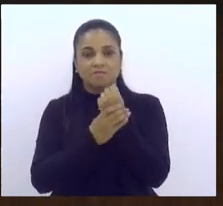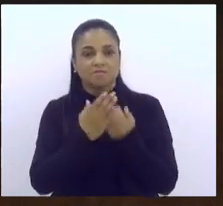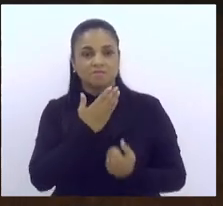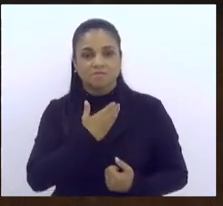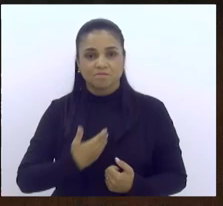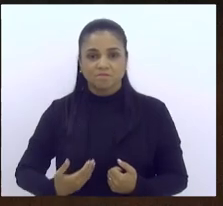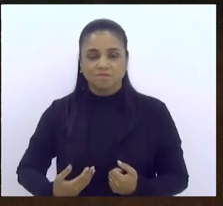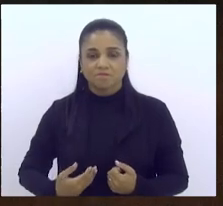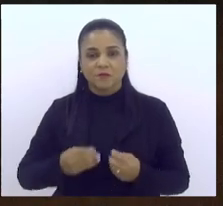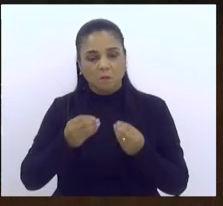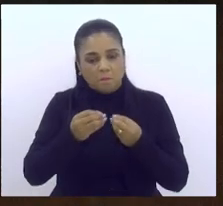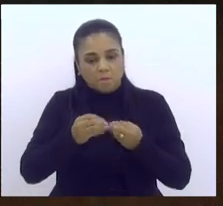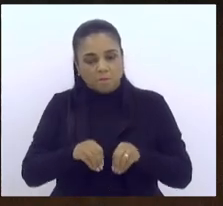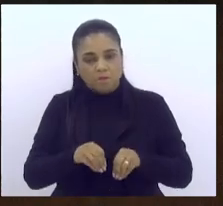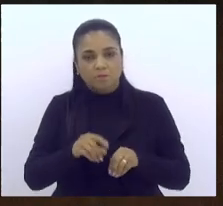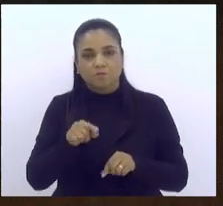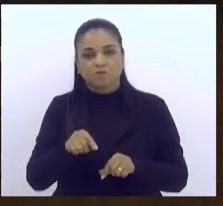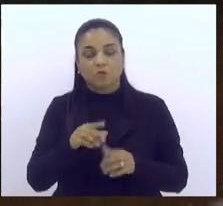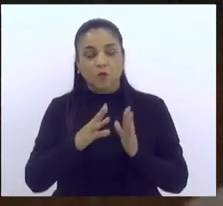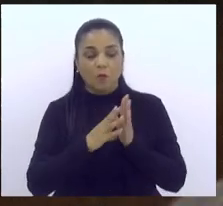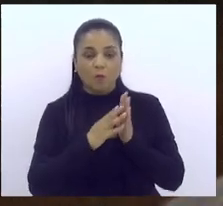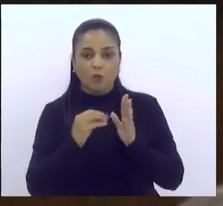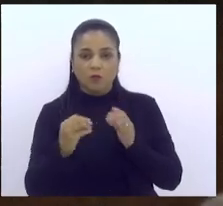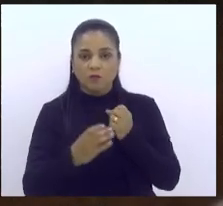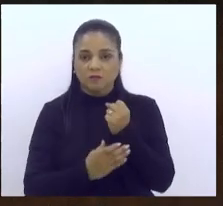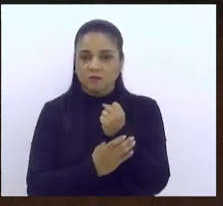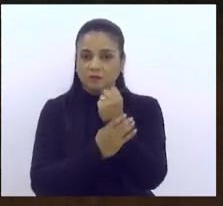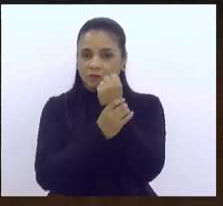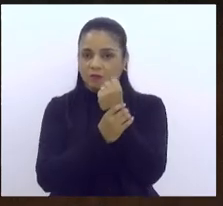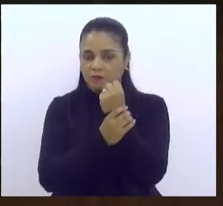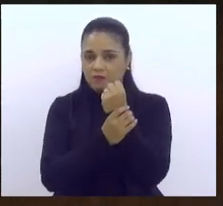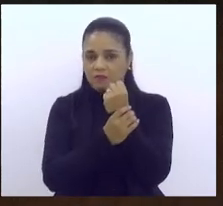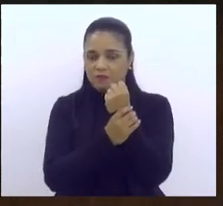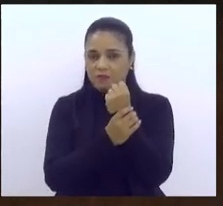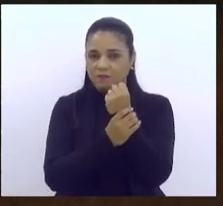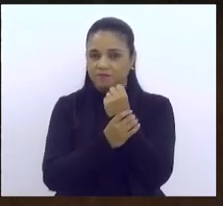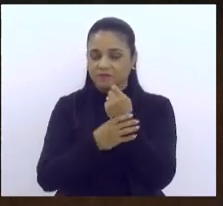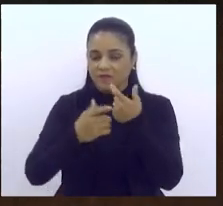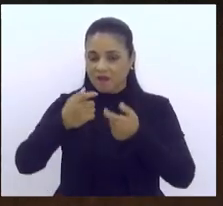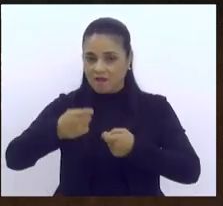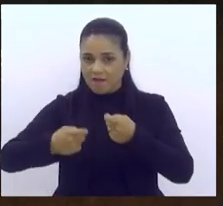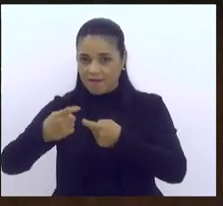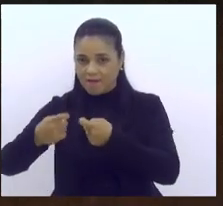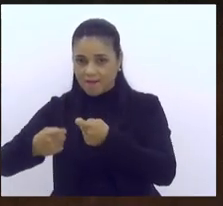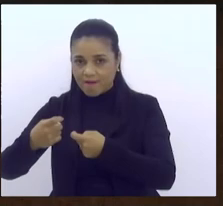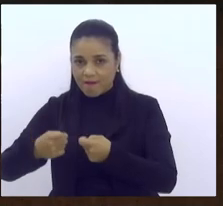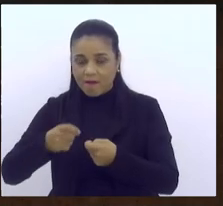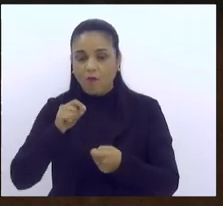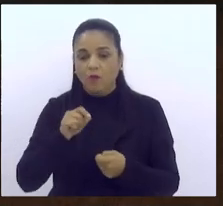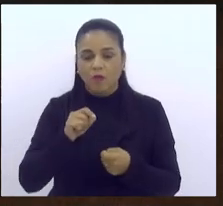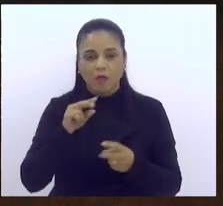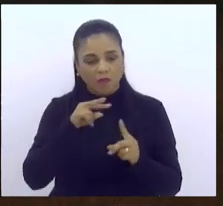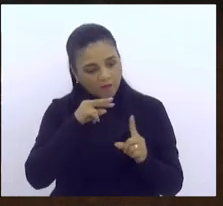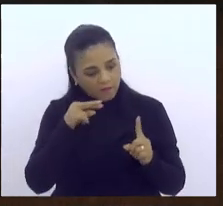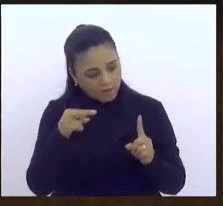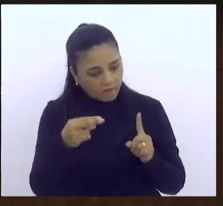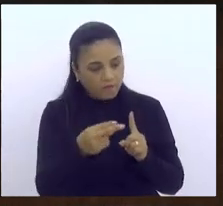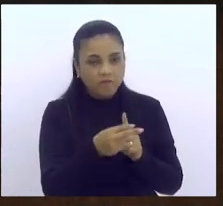está falindo porque o modelo de segurança na qual tem na guerra o seu ponto de